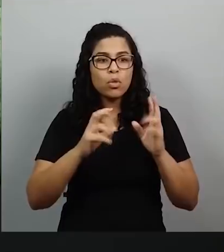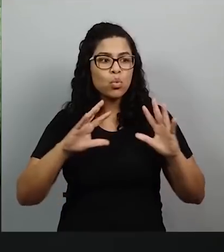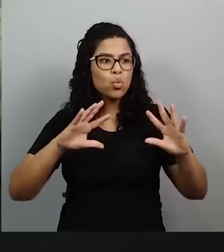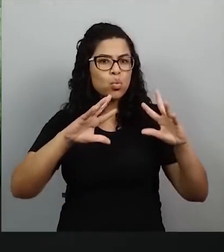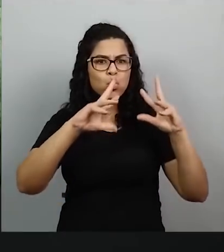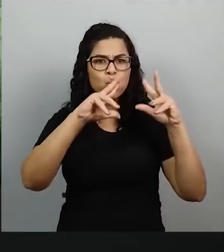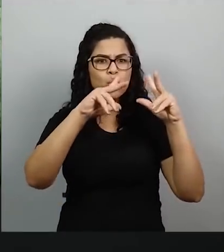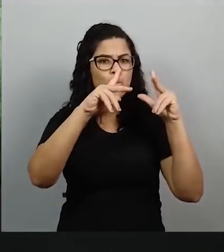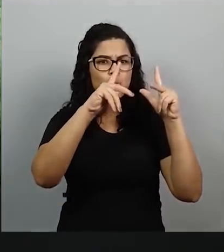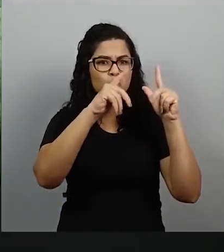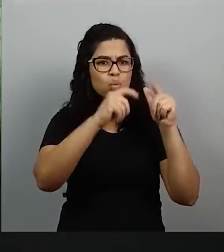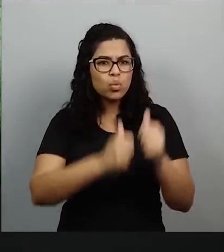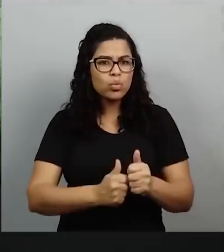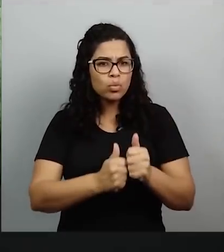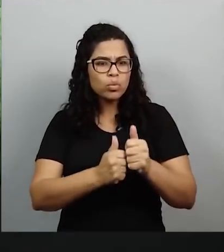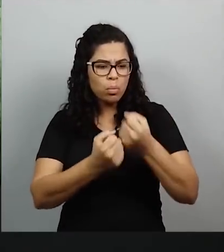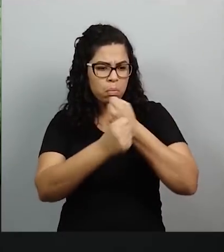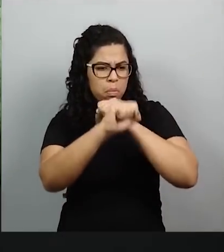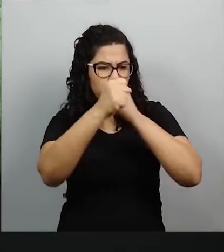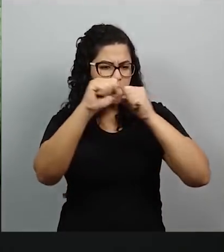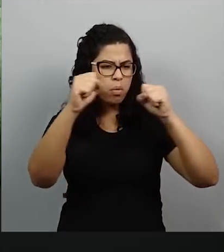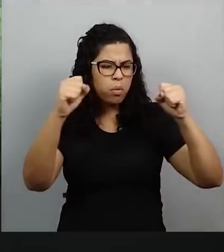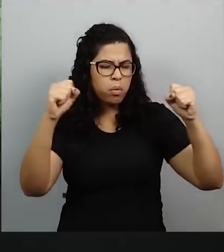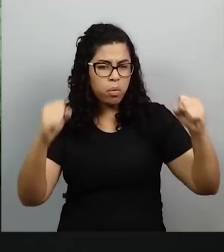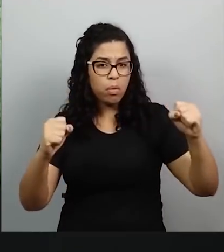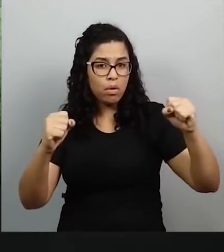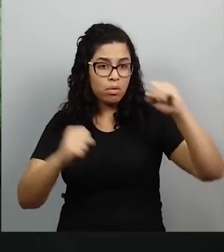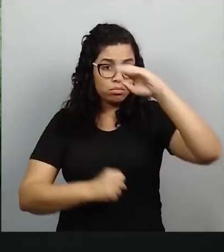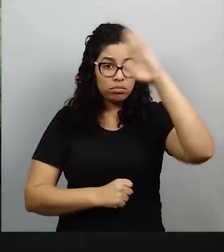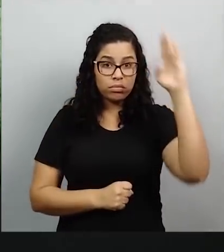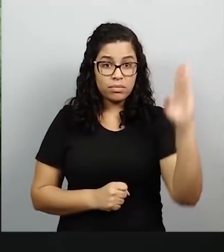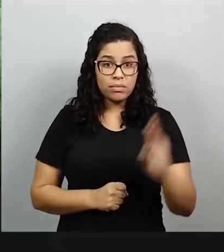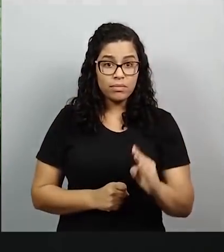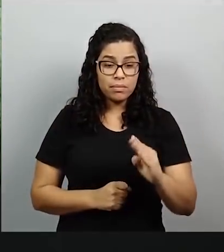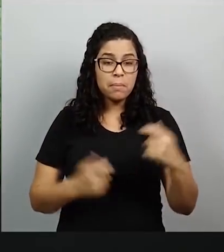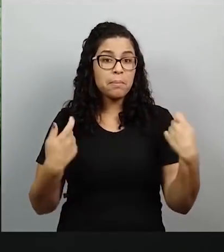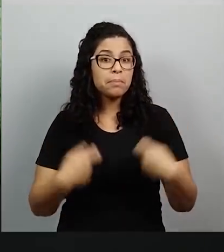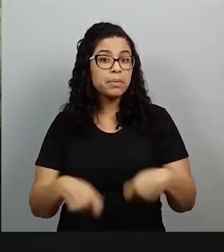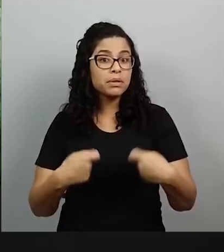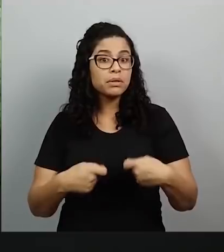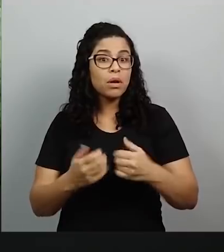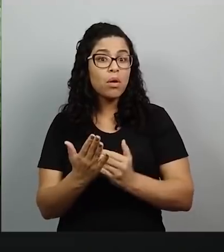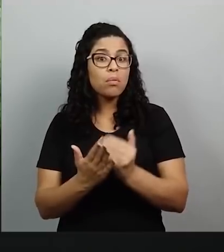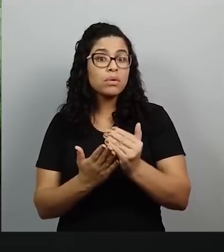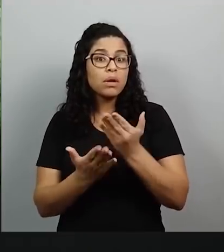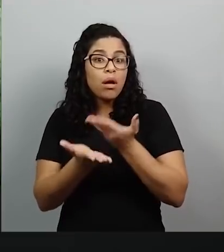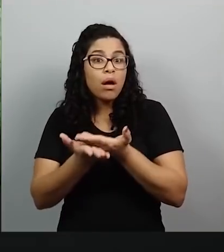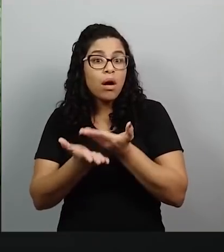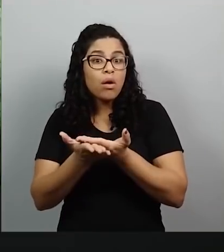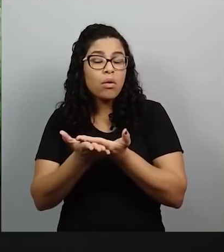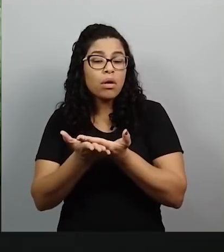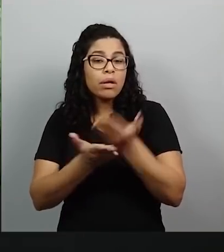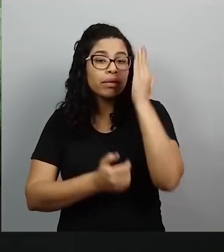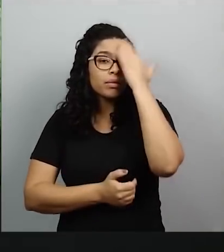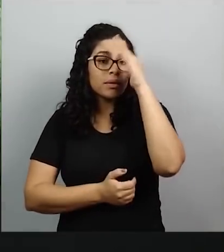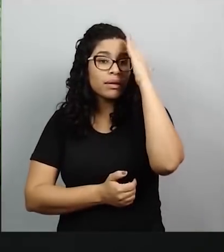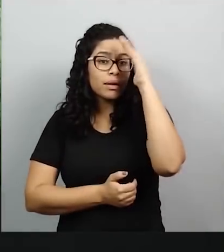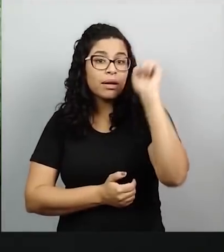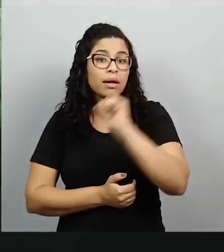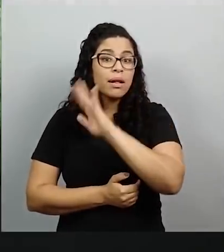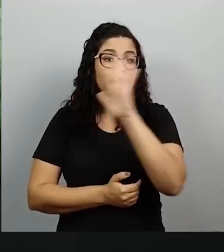essa expansão territorial brasileira, precisamos começar não aqui no Brasil, mas lá na